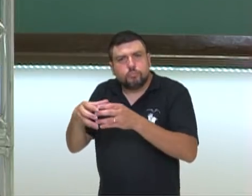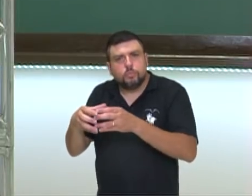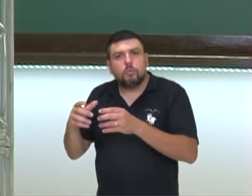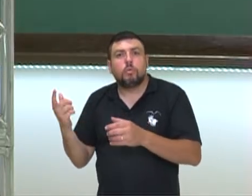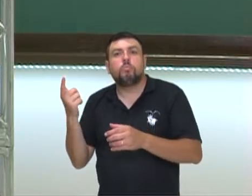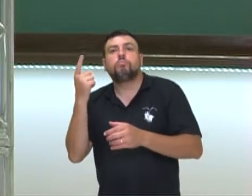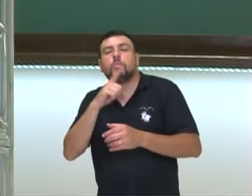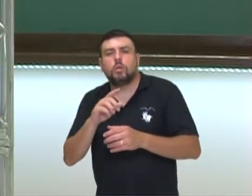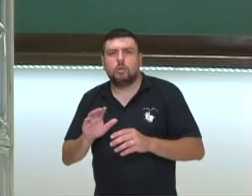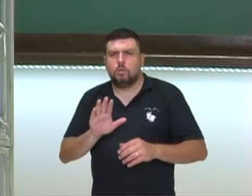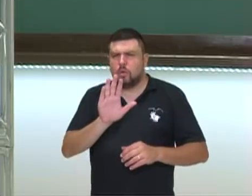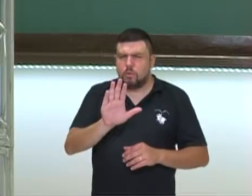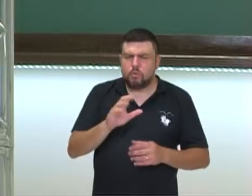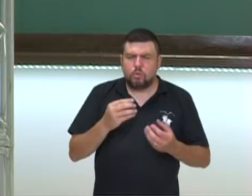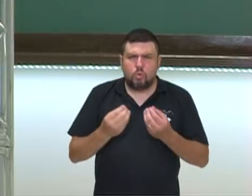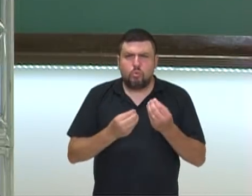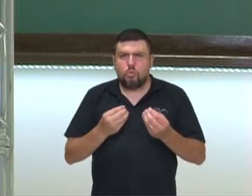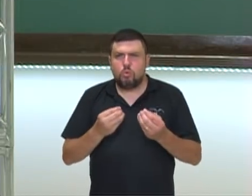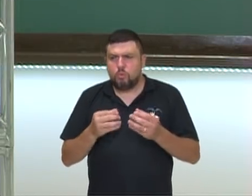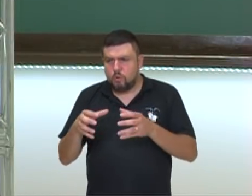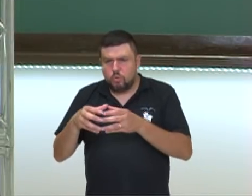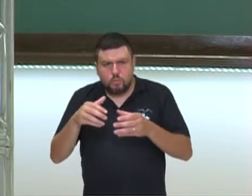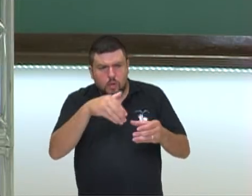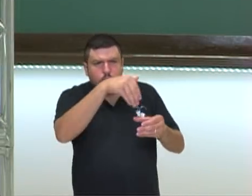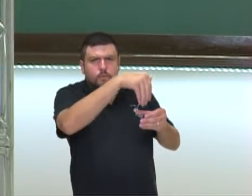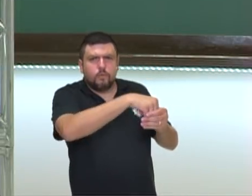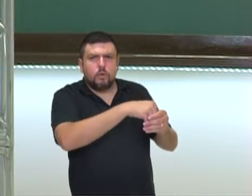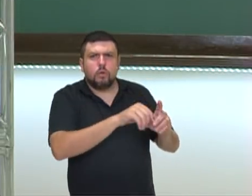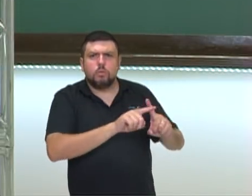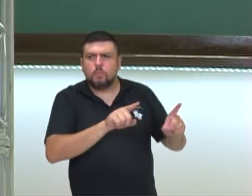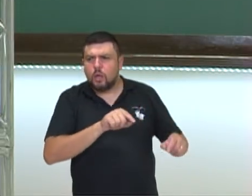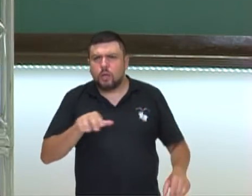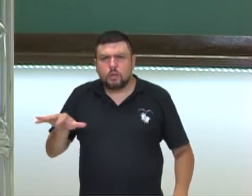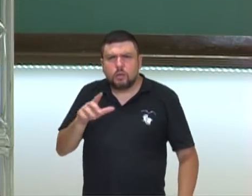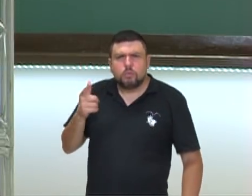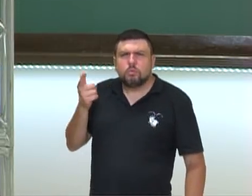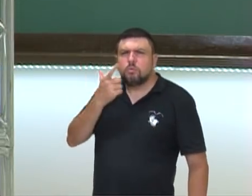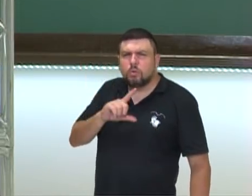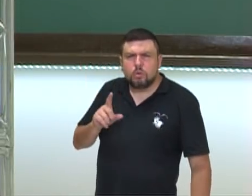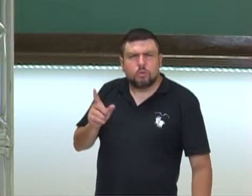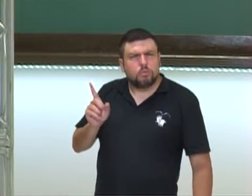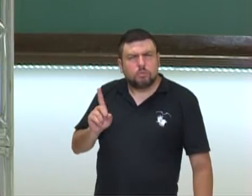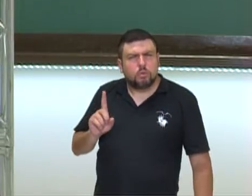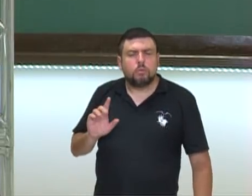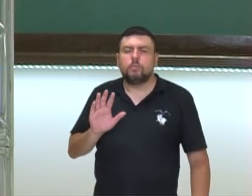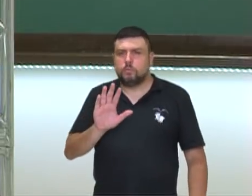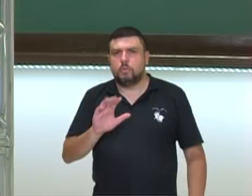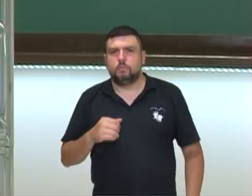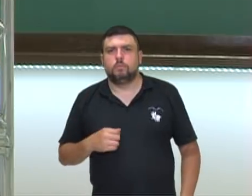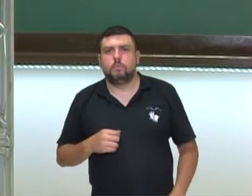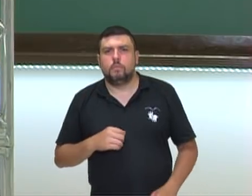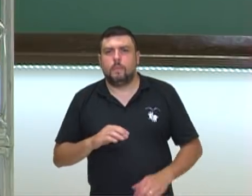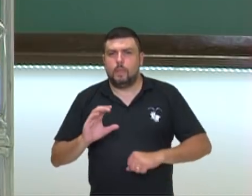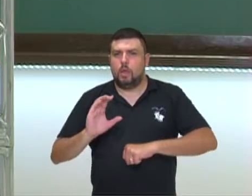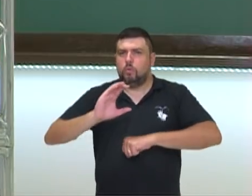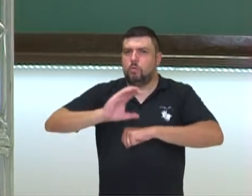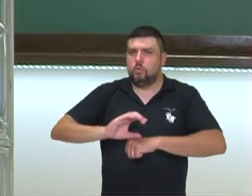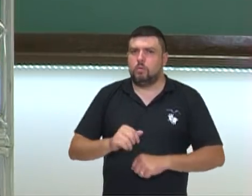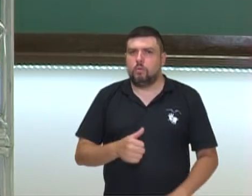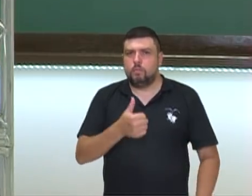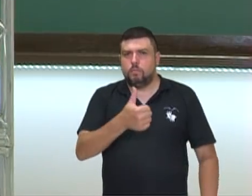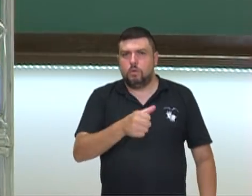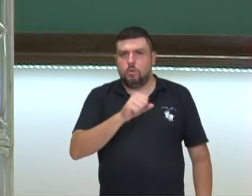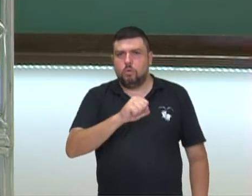está votando, mas aquele voto não representa a sua vontade? Lembra que nós falamos que a Constituição de 1891 determinava